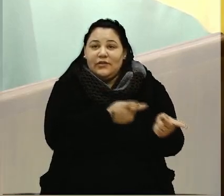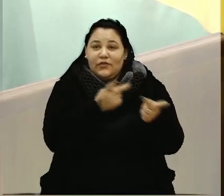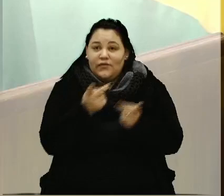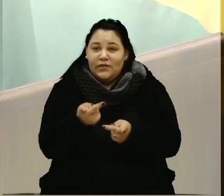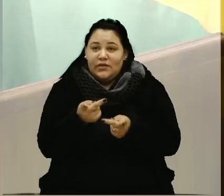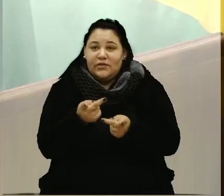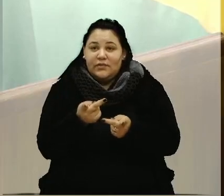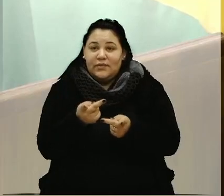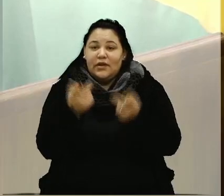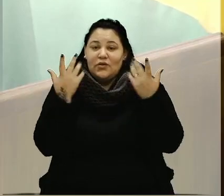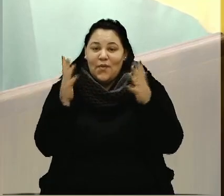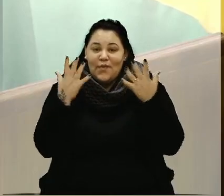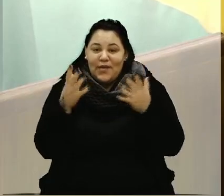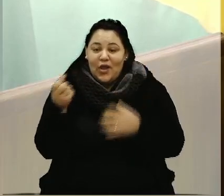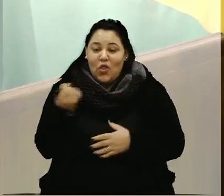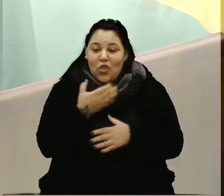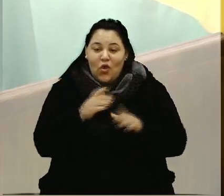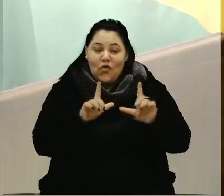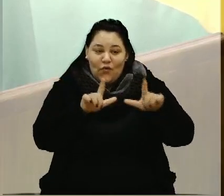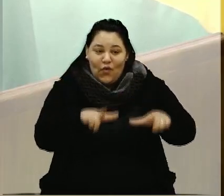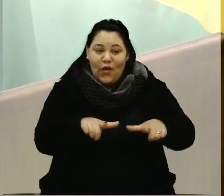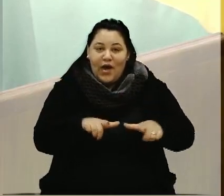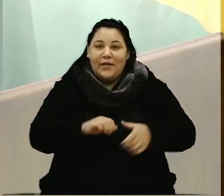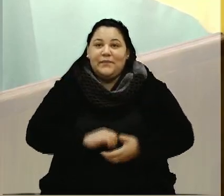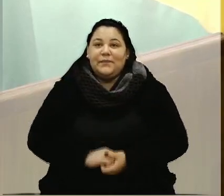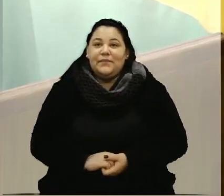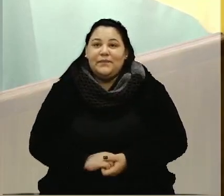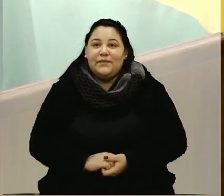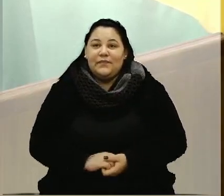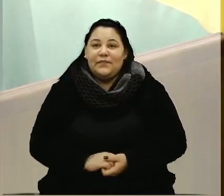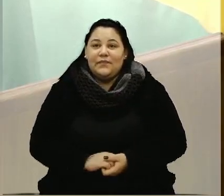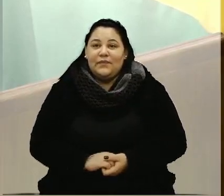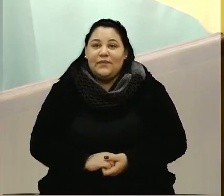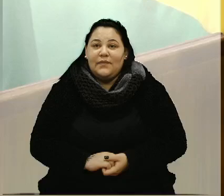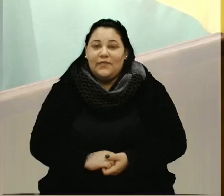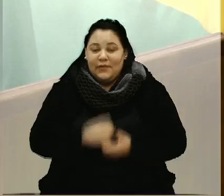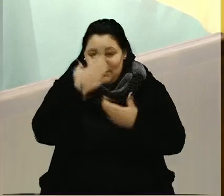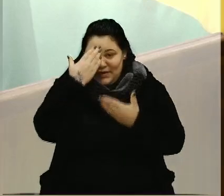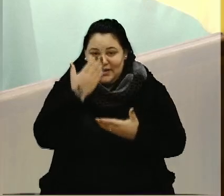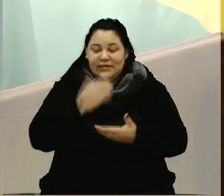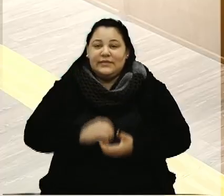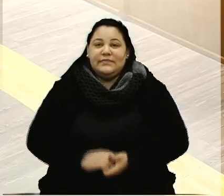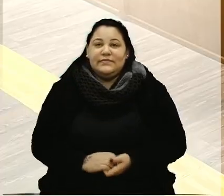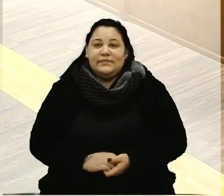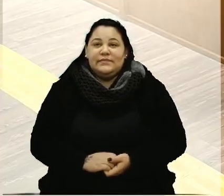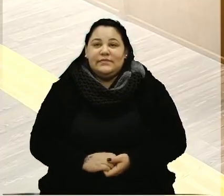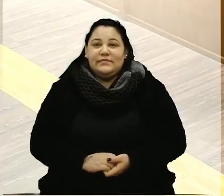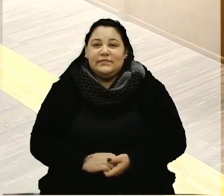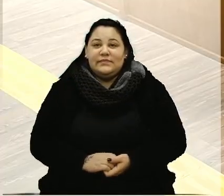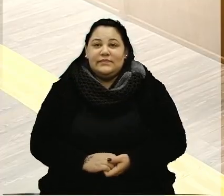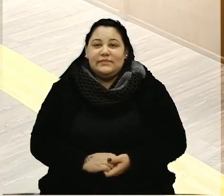na nova sede, né? Que nós estaremos lá. Obrigado.